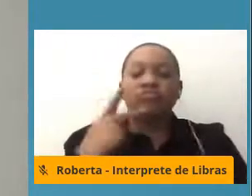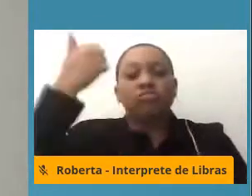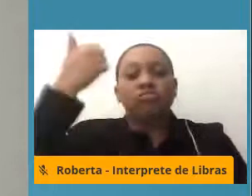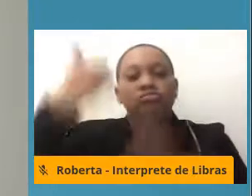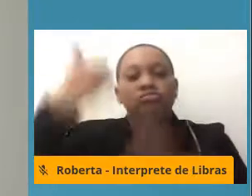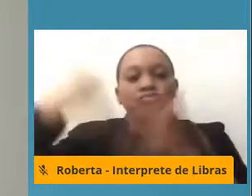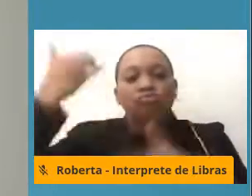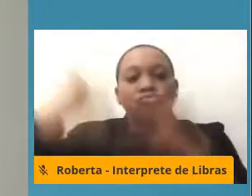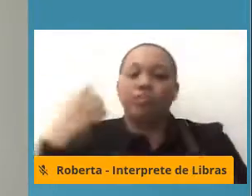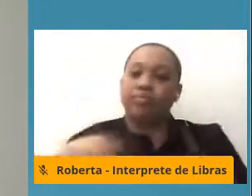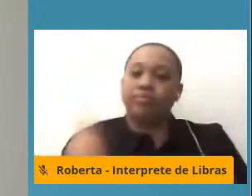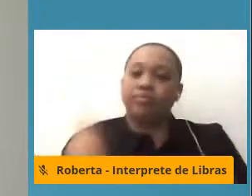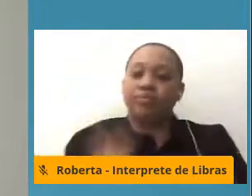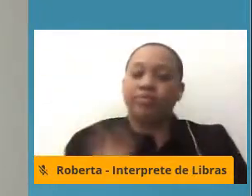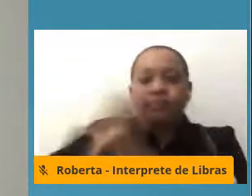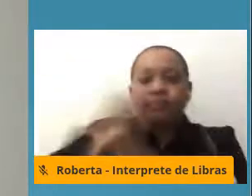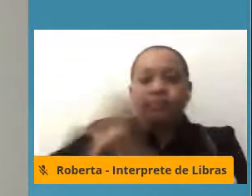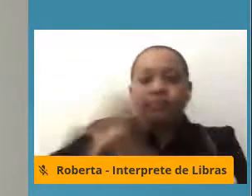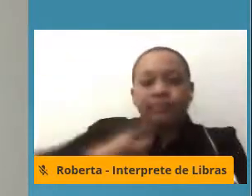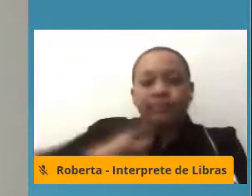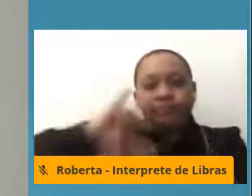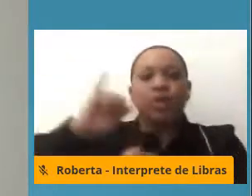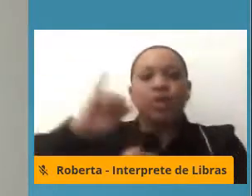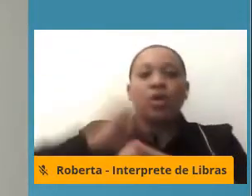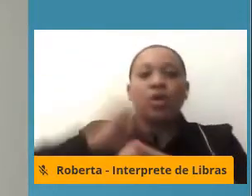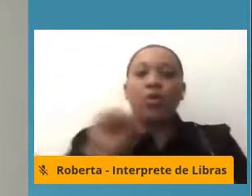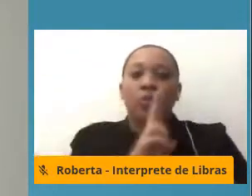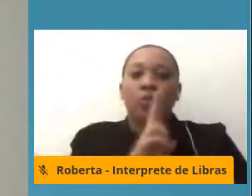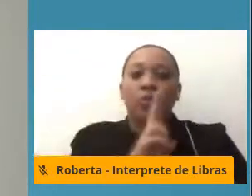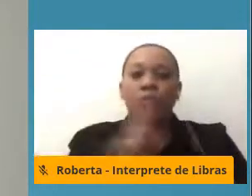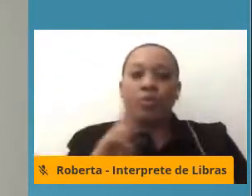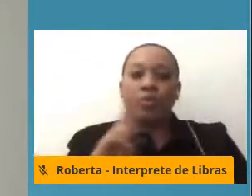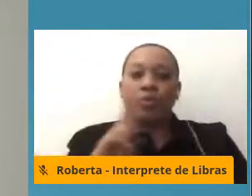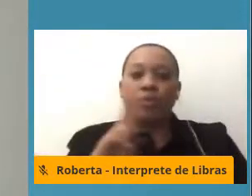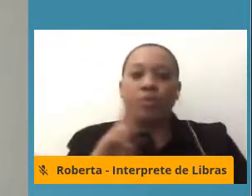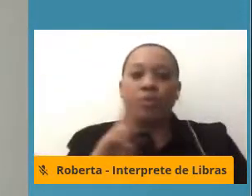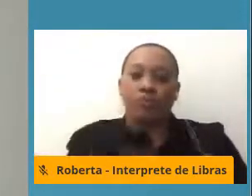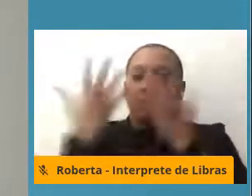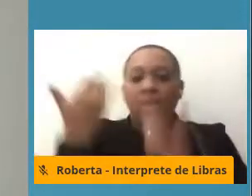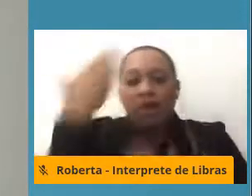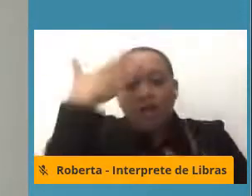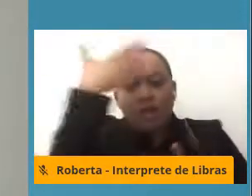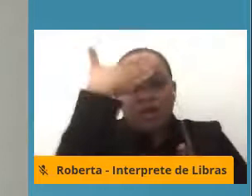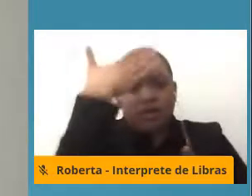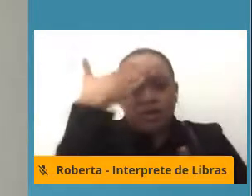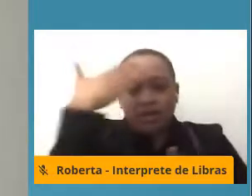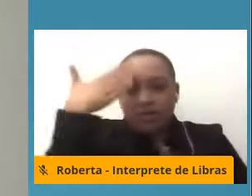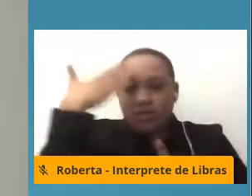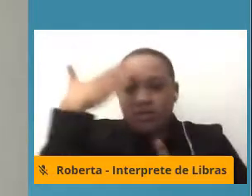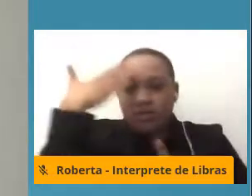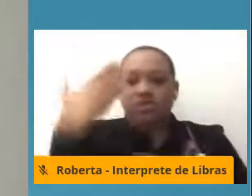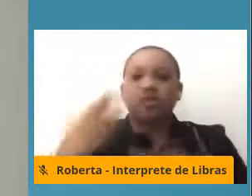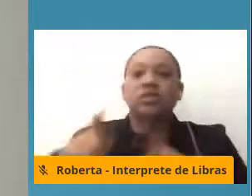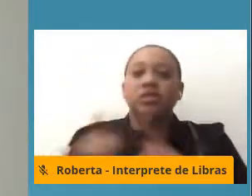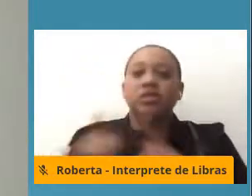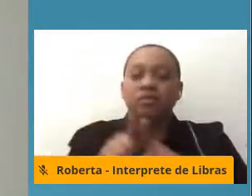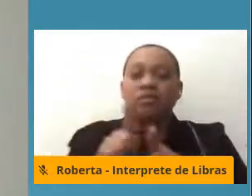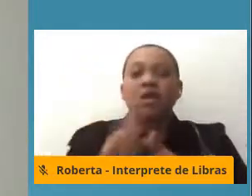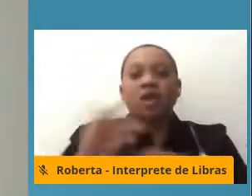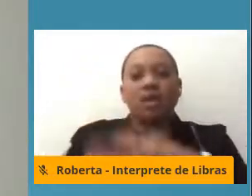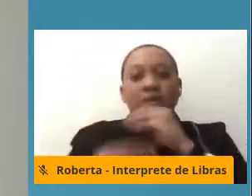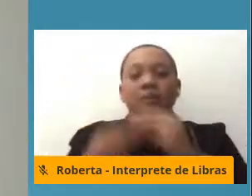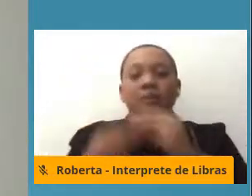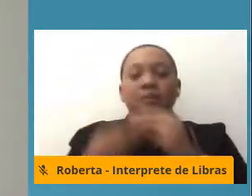quer agradecer demais. Ela tinha fechado apoio com a gente financeiro, mas infelizmente a situação da pandemia mudou tudo, e ela continuou com essa